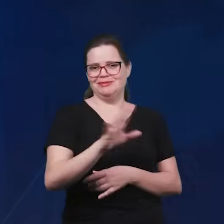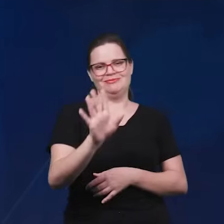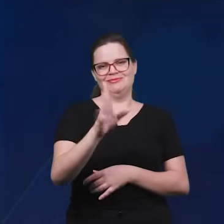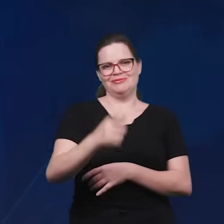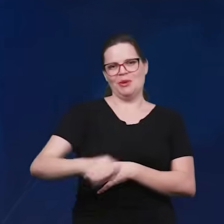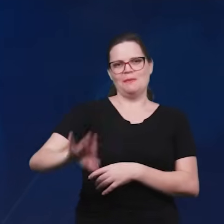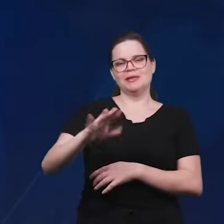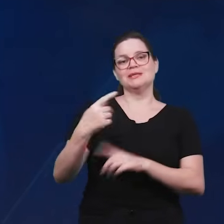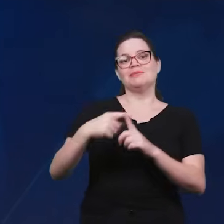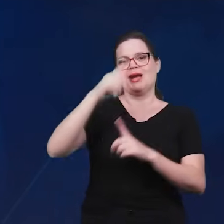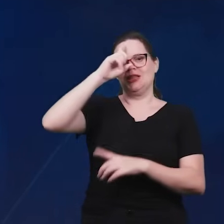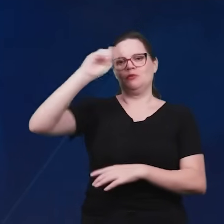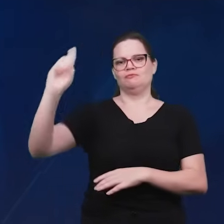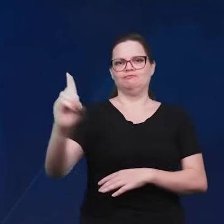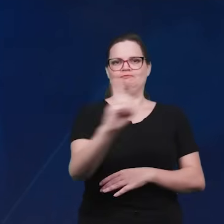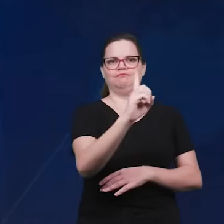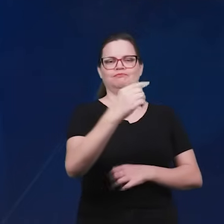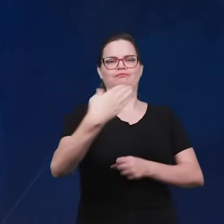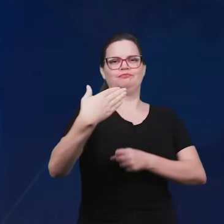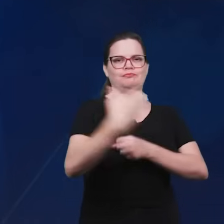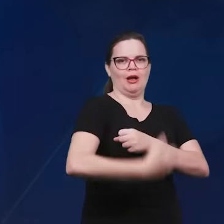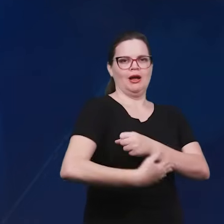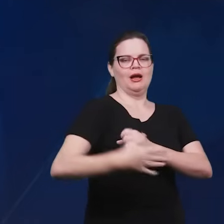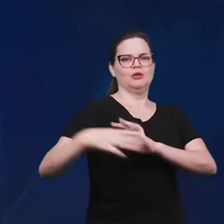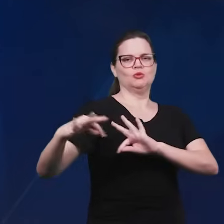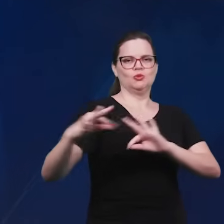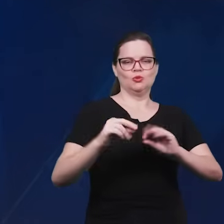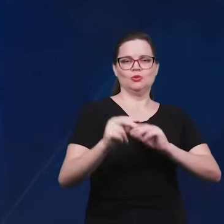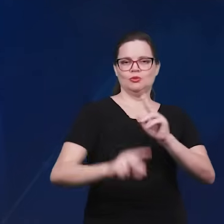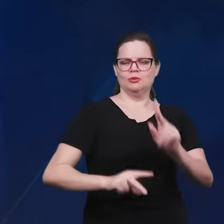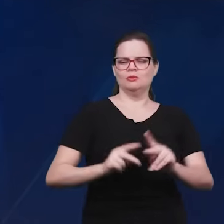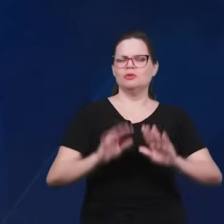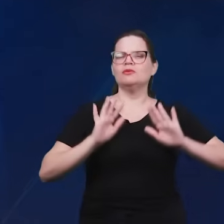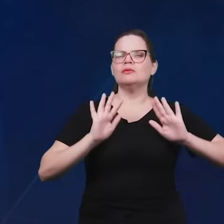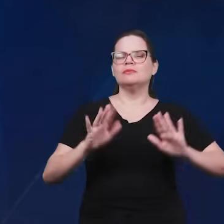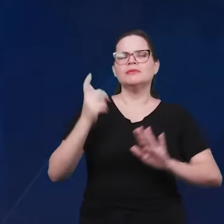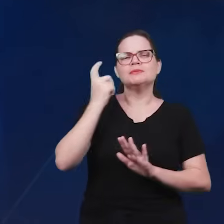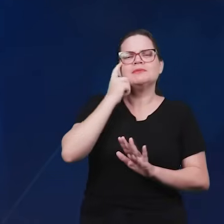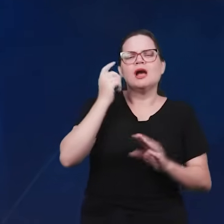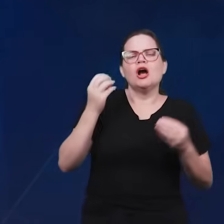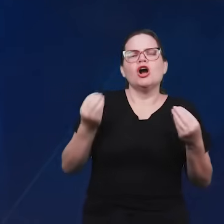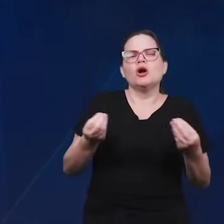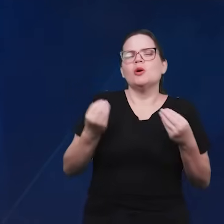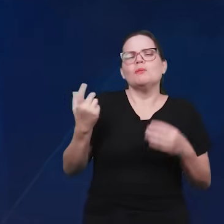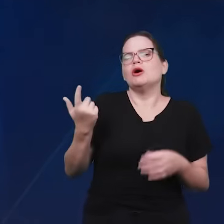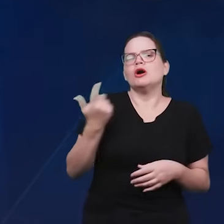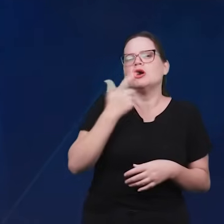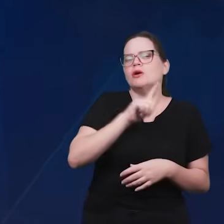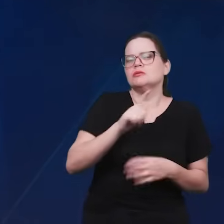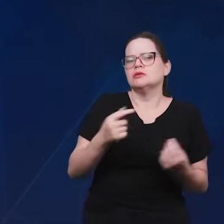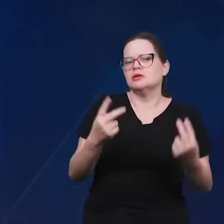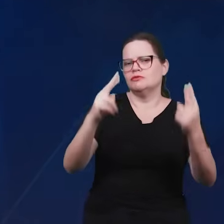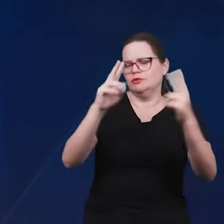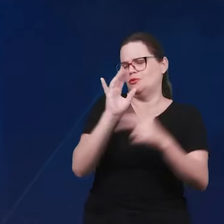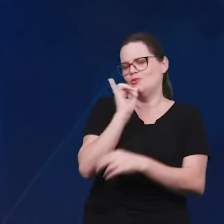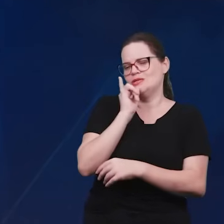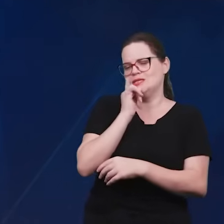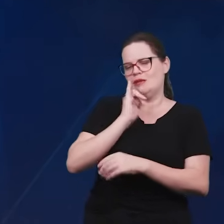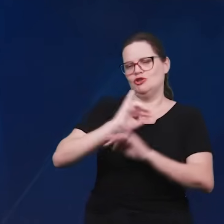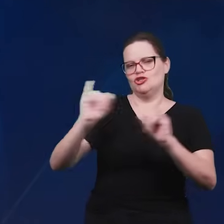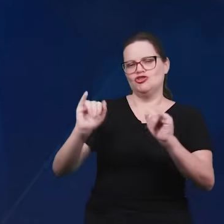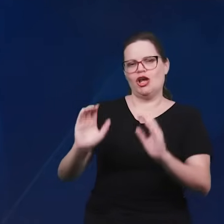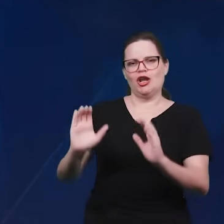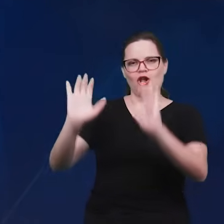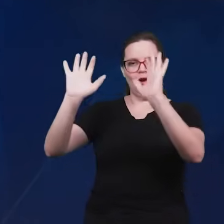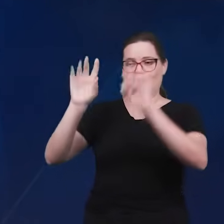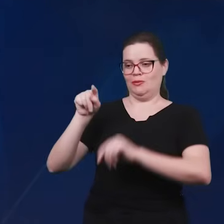A pergunta então que se faz é como se dá a vitória, por exemplo, na conquista de Jericó. A